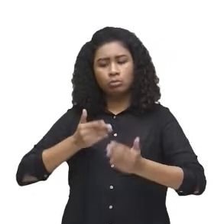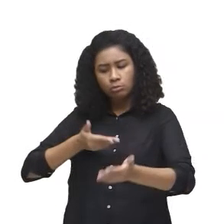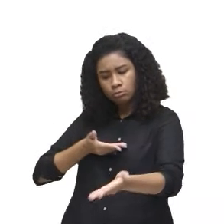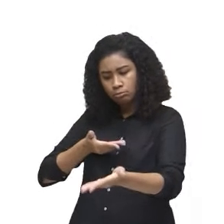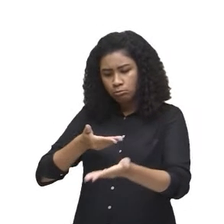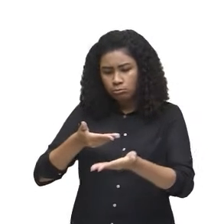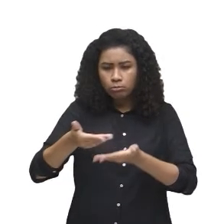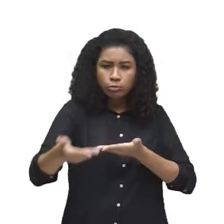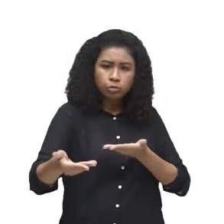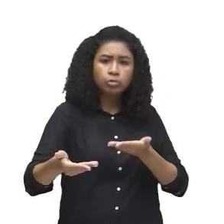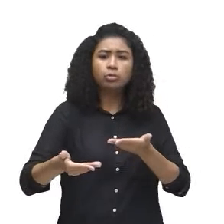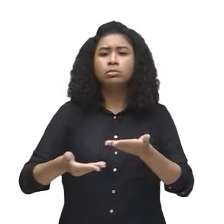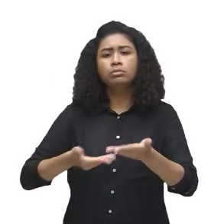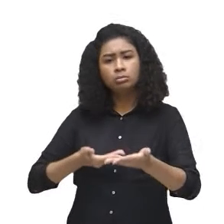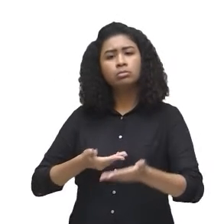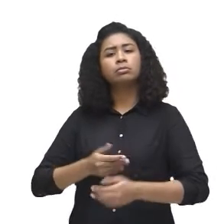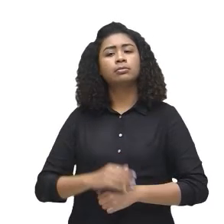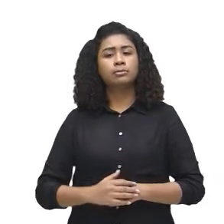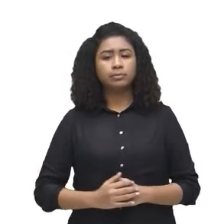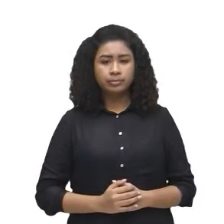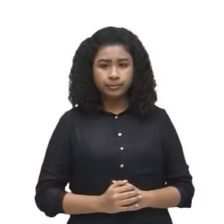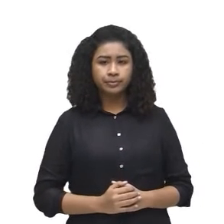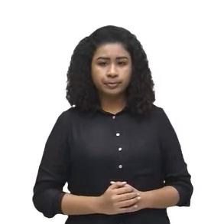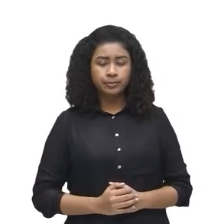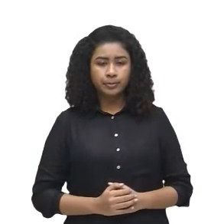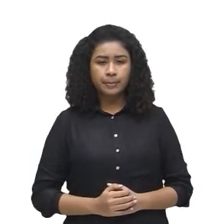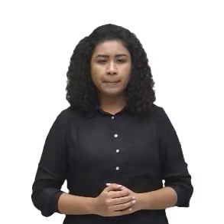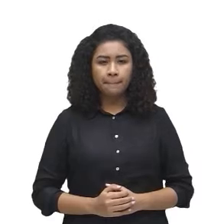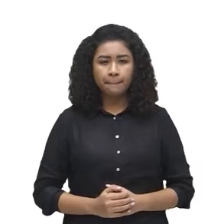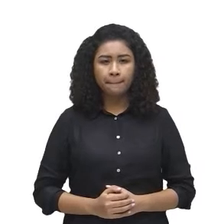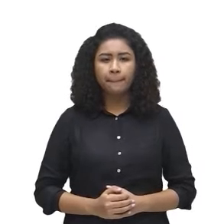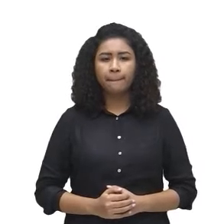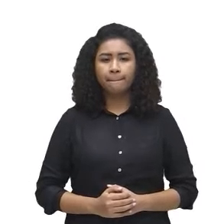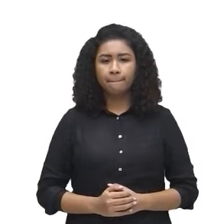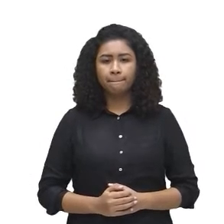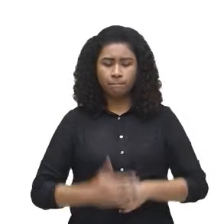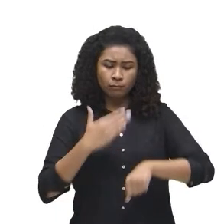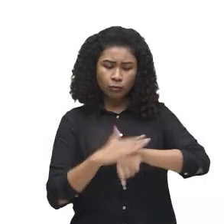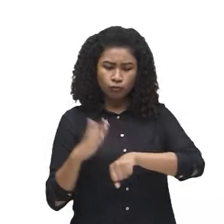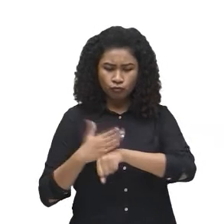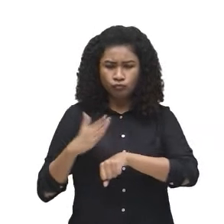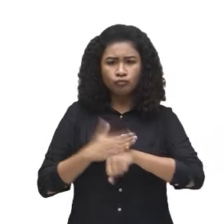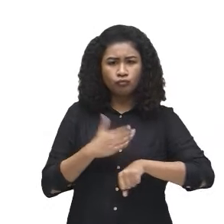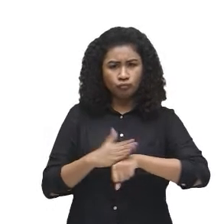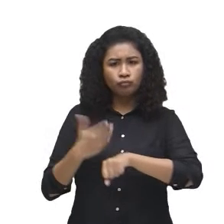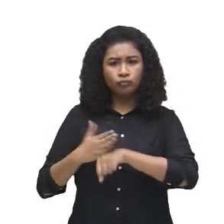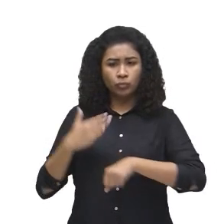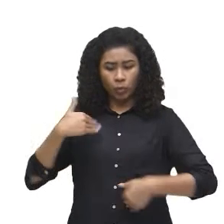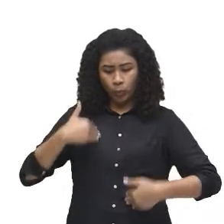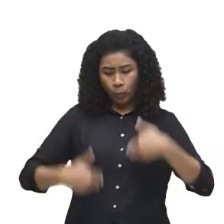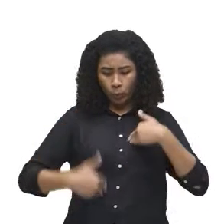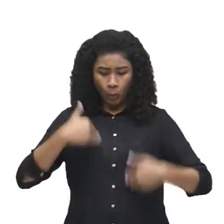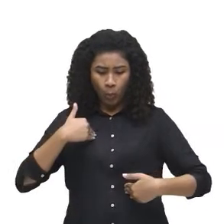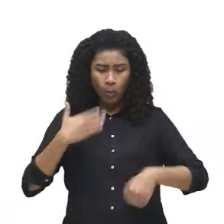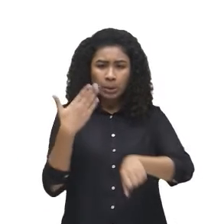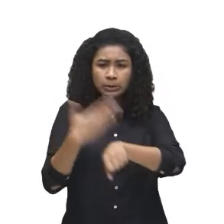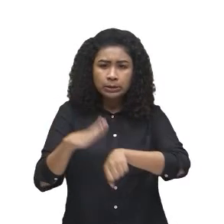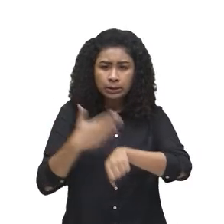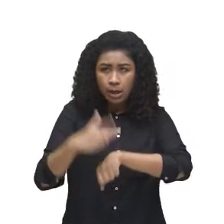respeito a todos junto com você. A parte da disciplina física e mental diz respeito a você